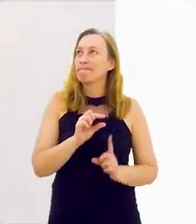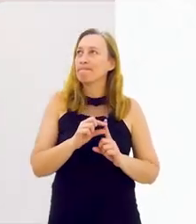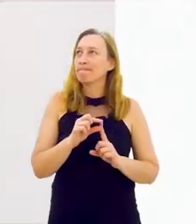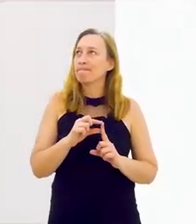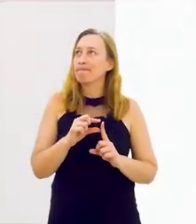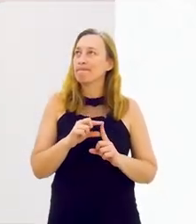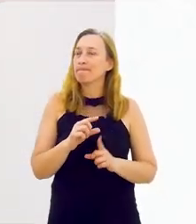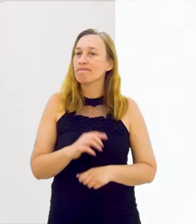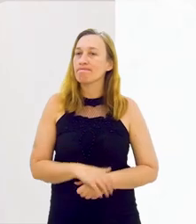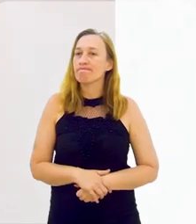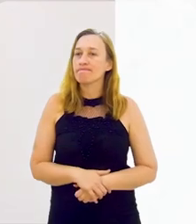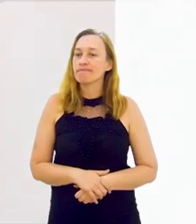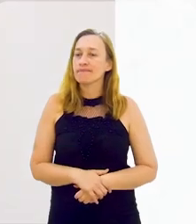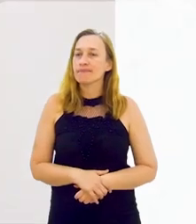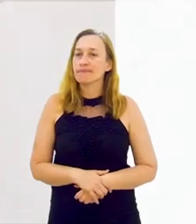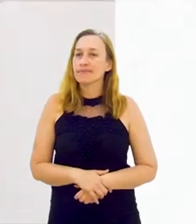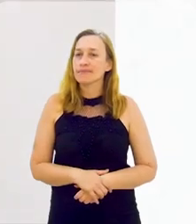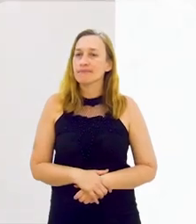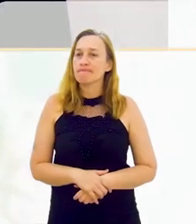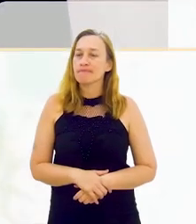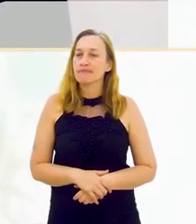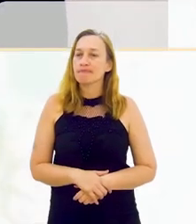Ai, me fugiu agora a palavra.